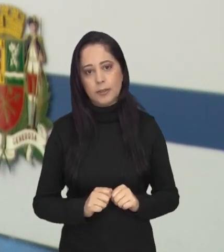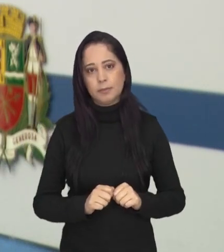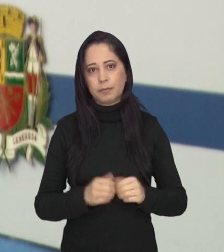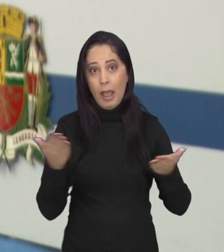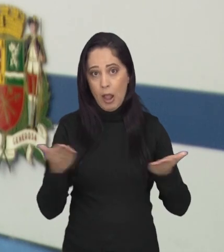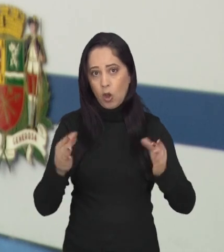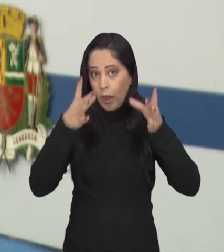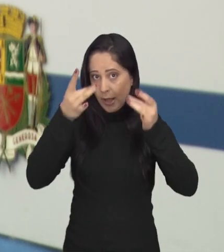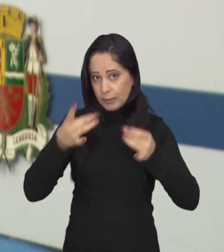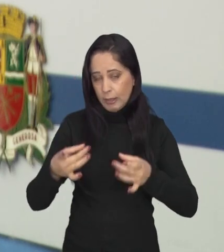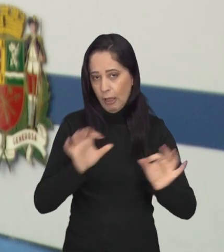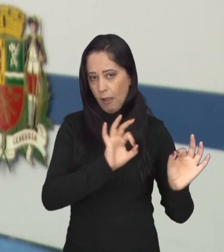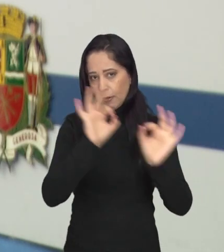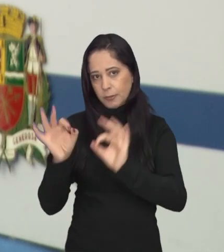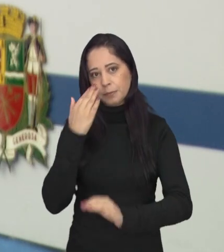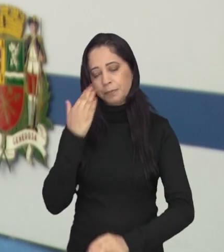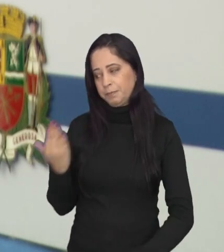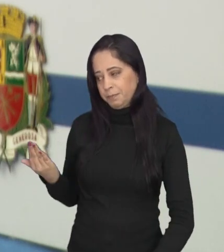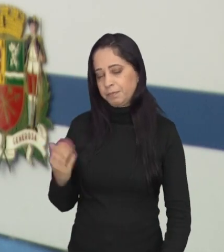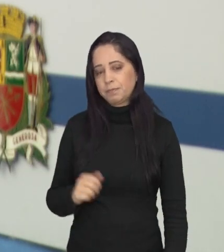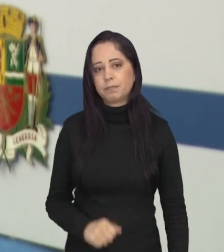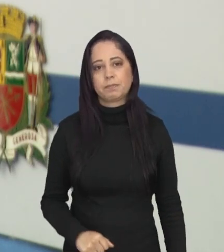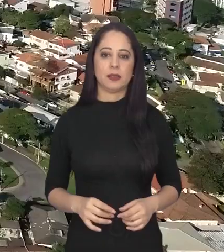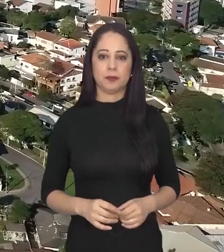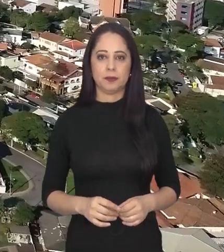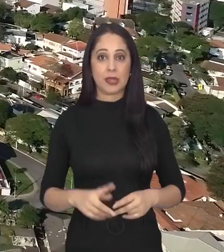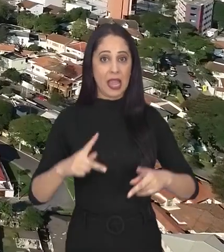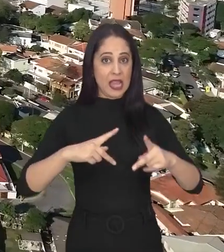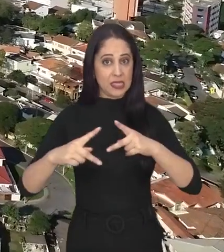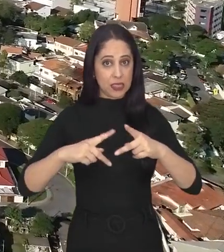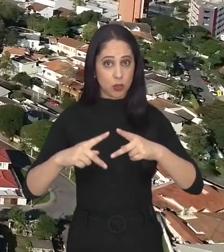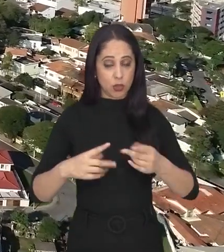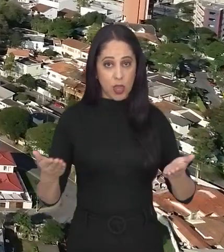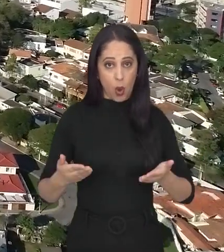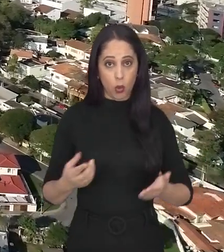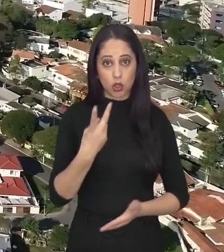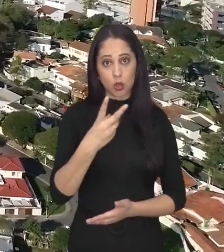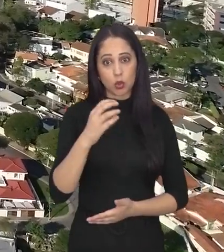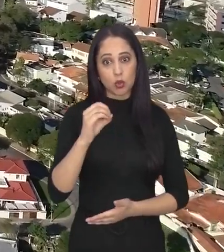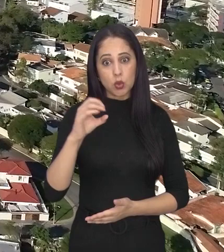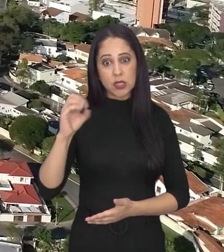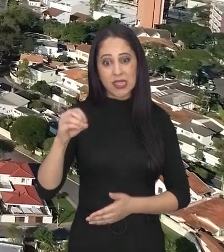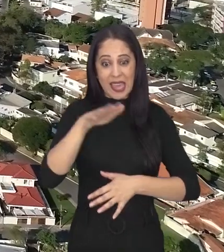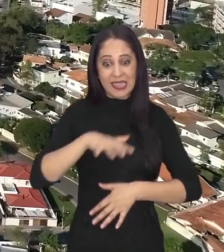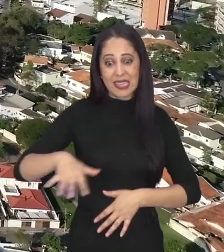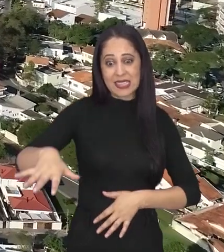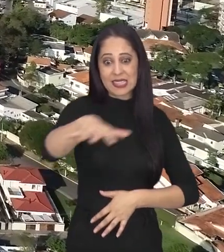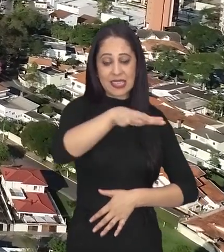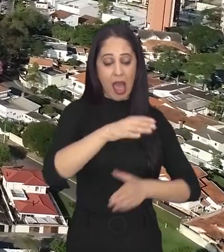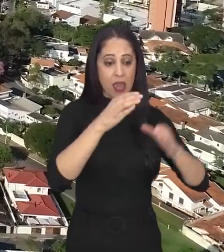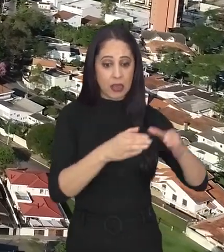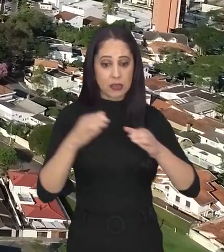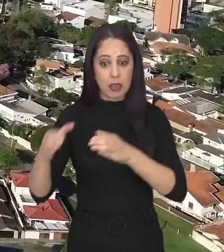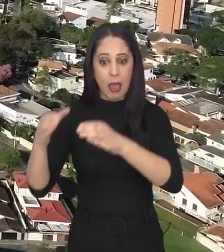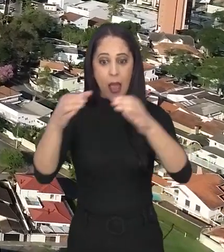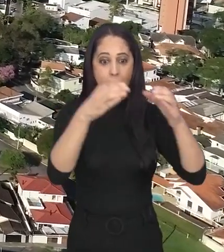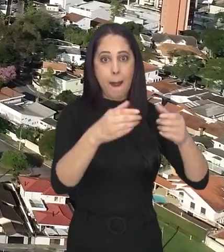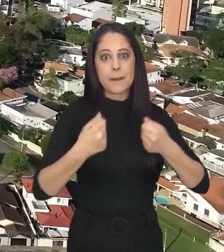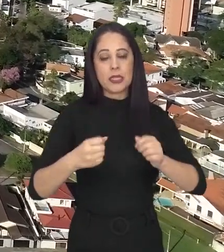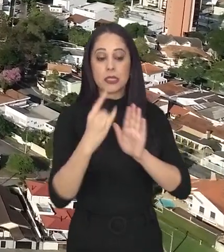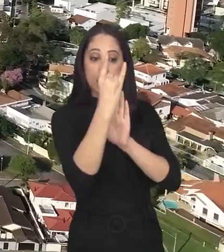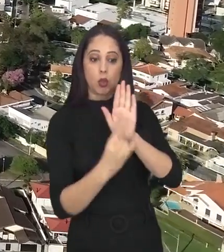complexo. Confira os detalhes na reportagem. São José tem hoje cerca de 200 áreas que aguardam